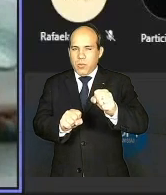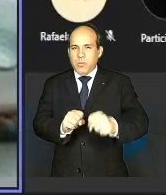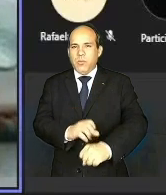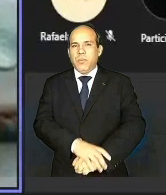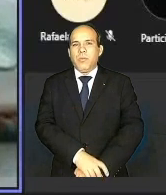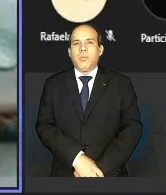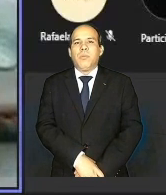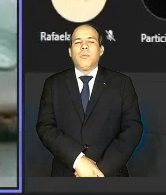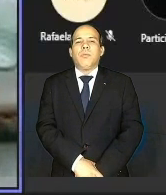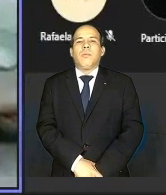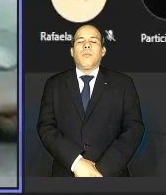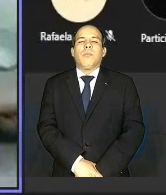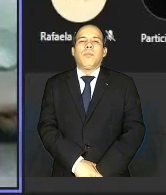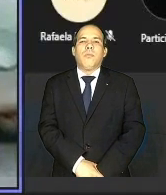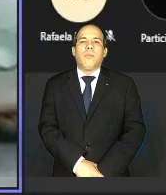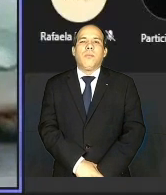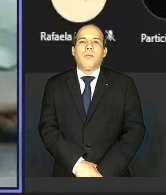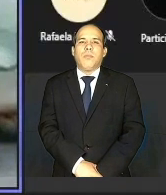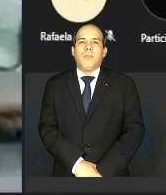23 pode, viu?